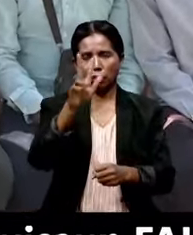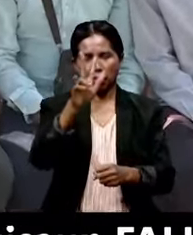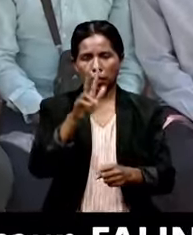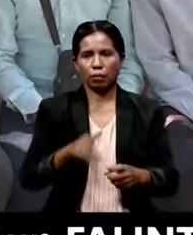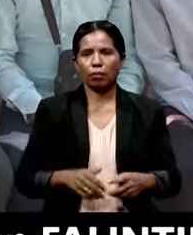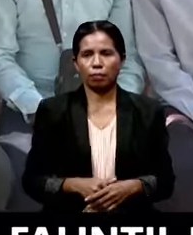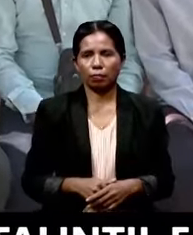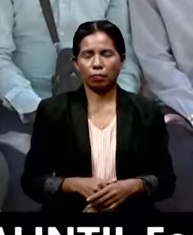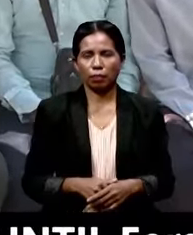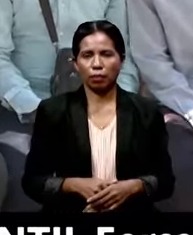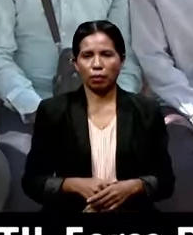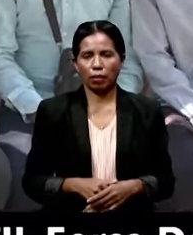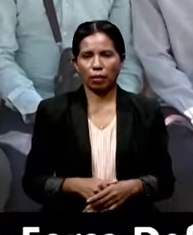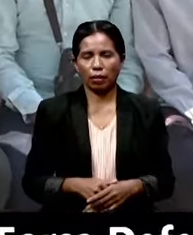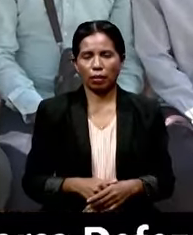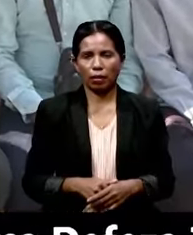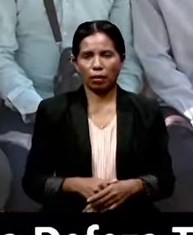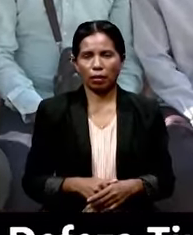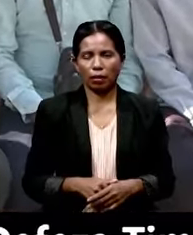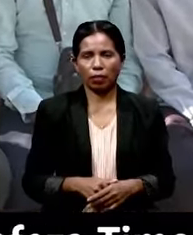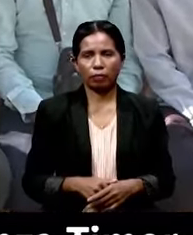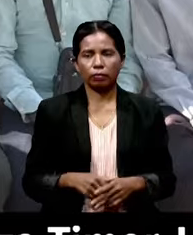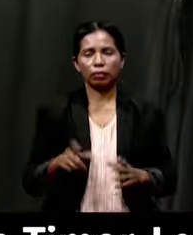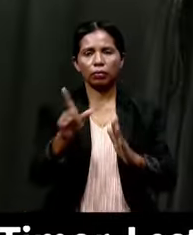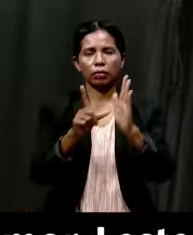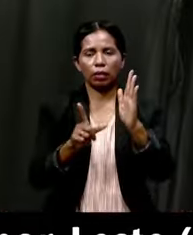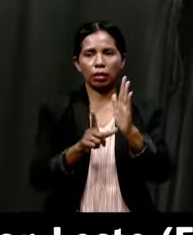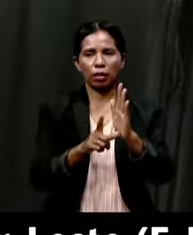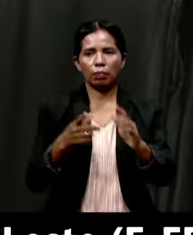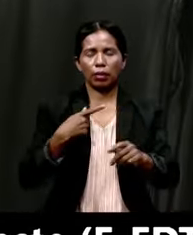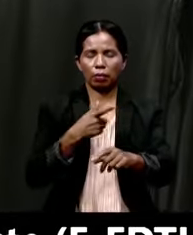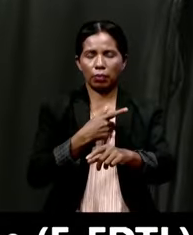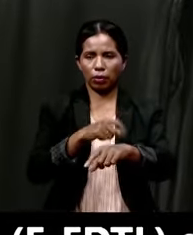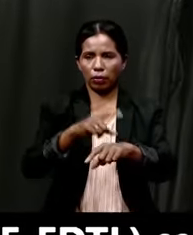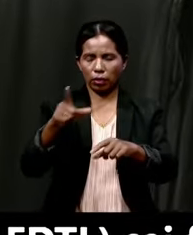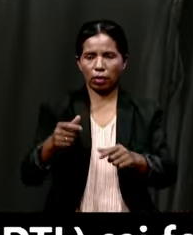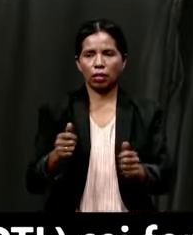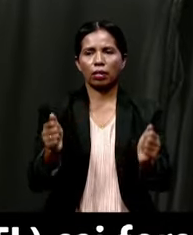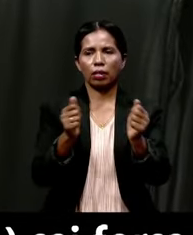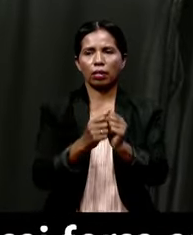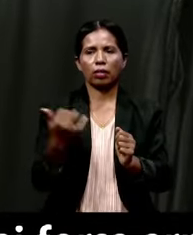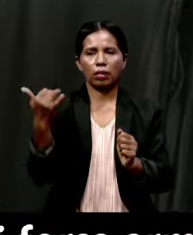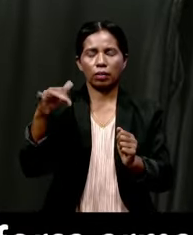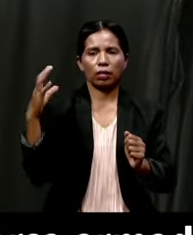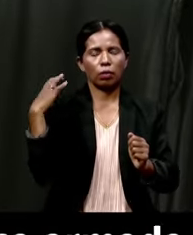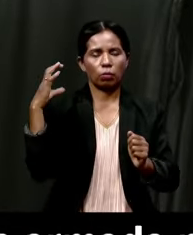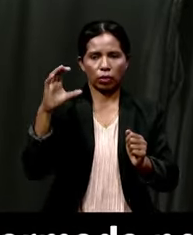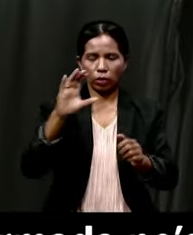Parlamento Nacional é órgão soberano, Estado de Minha, né, se é competência